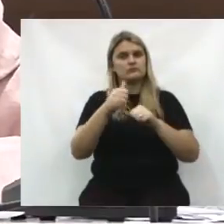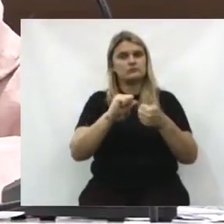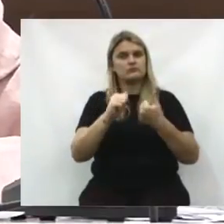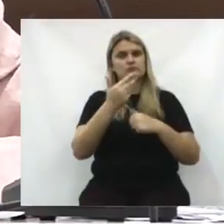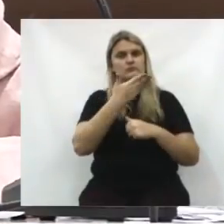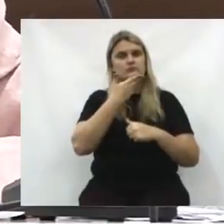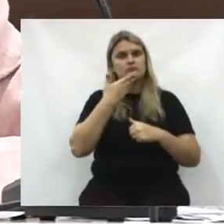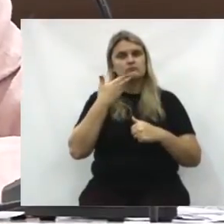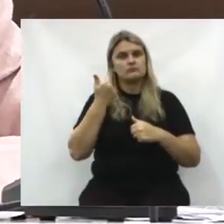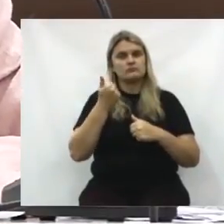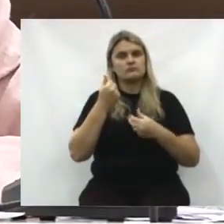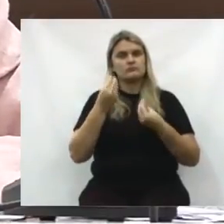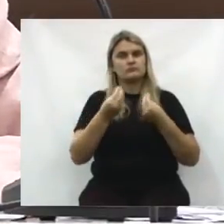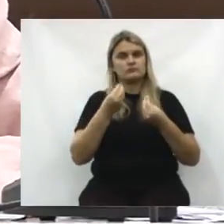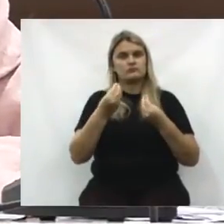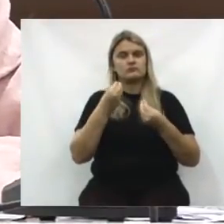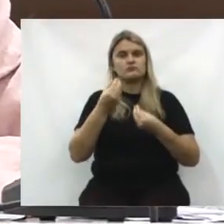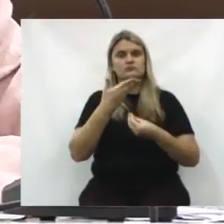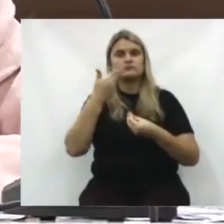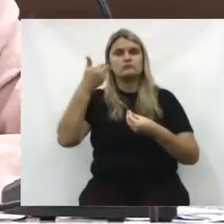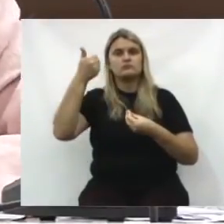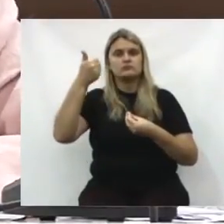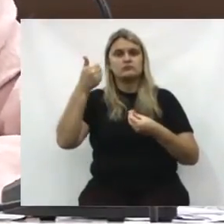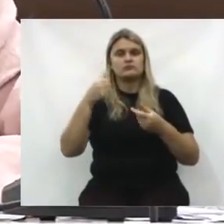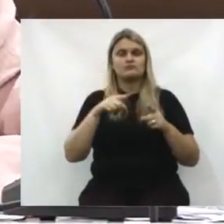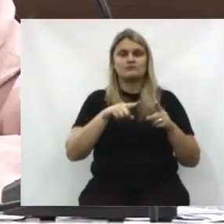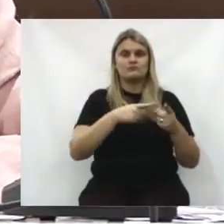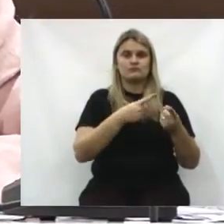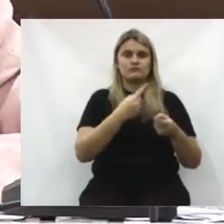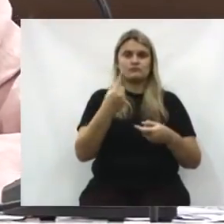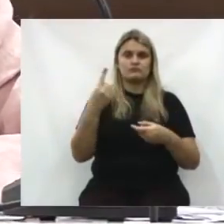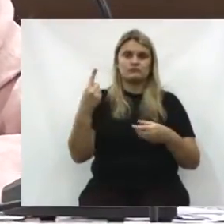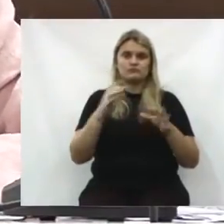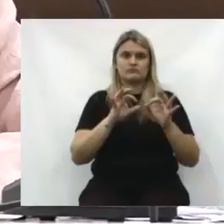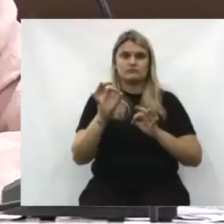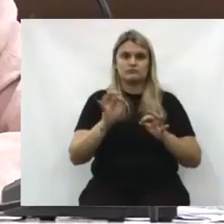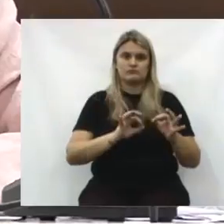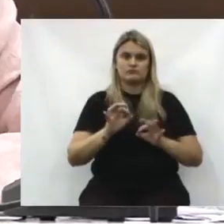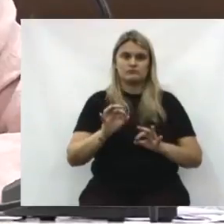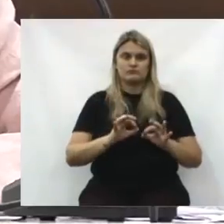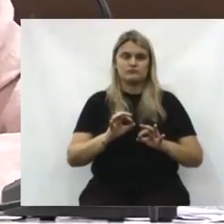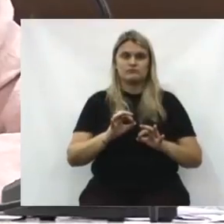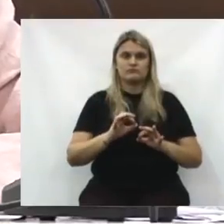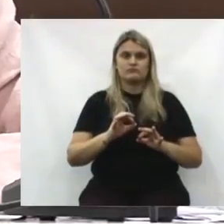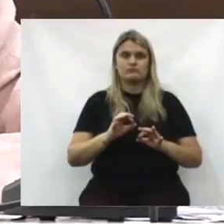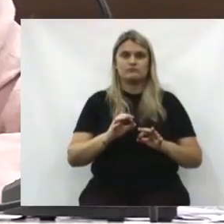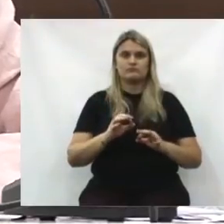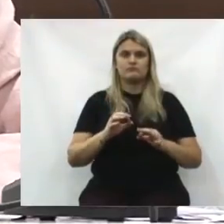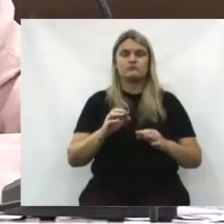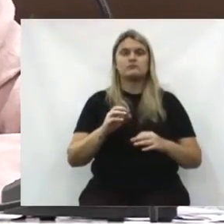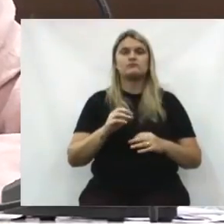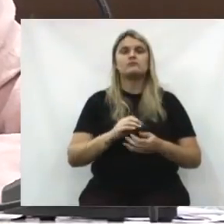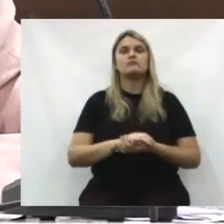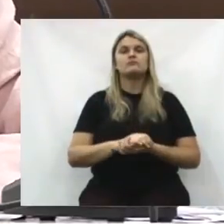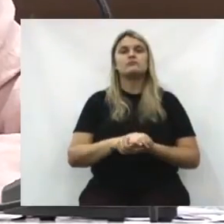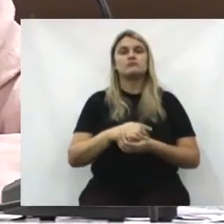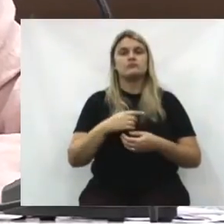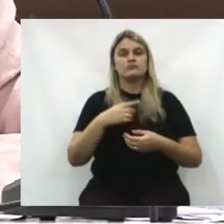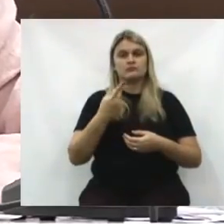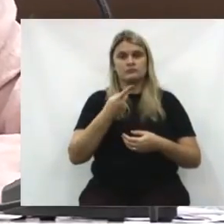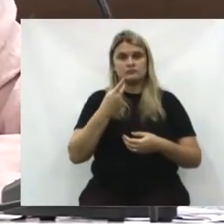para avaliar melhor os prós e contras de cada medida. Não